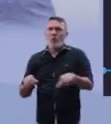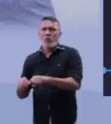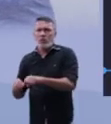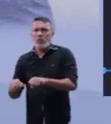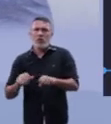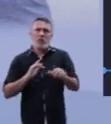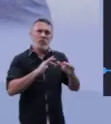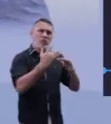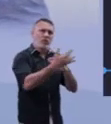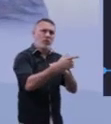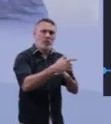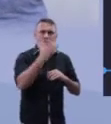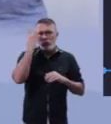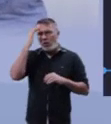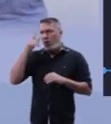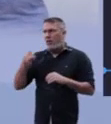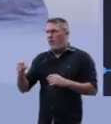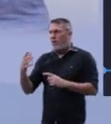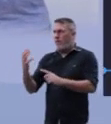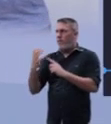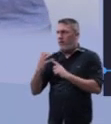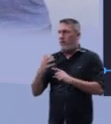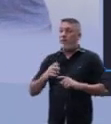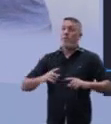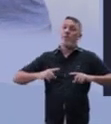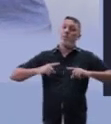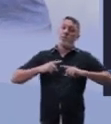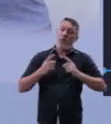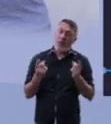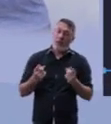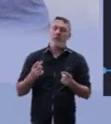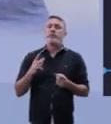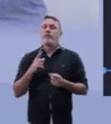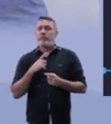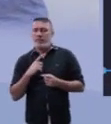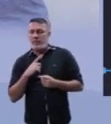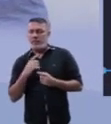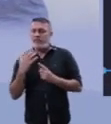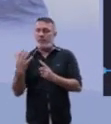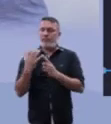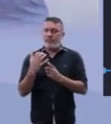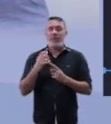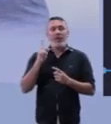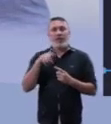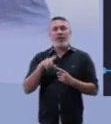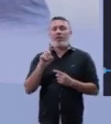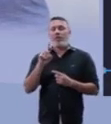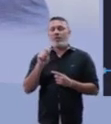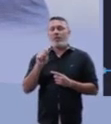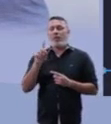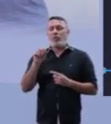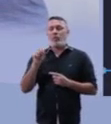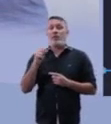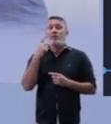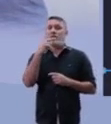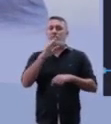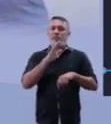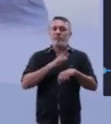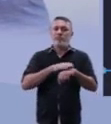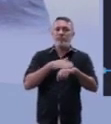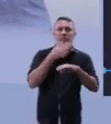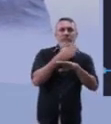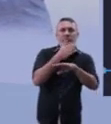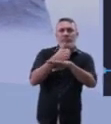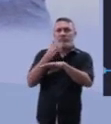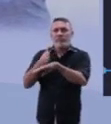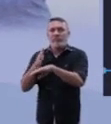rede social não sabia que eu estava querendo comprar cebolinhas. Mas, basicamente, ela pegou ali, ela teve um controle dos